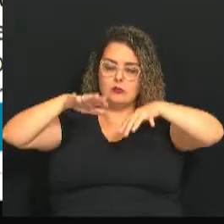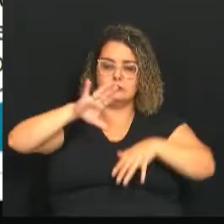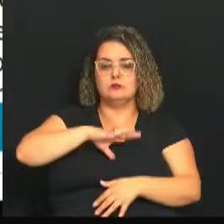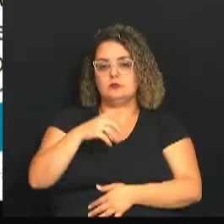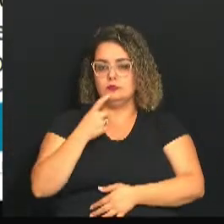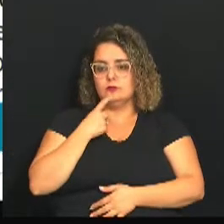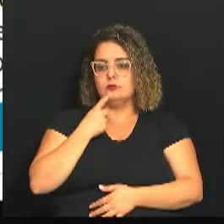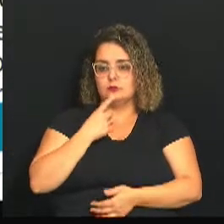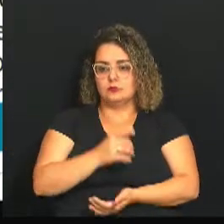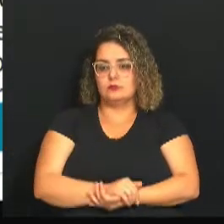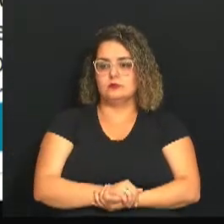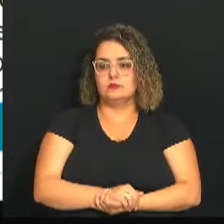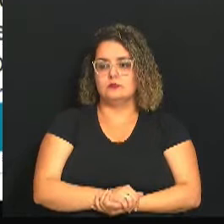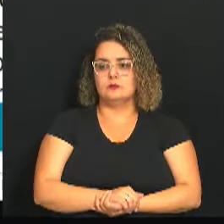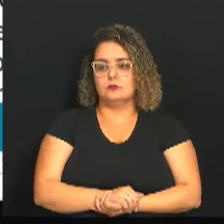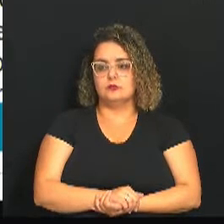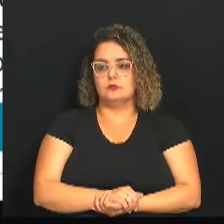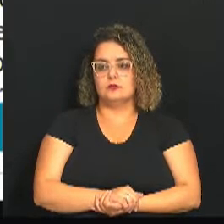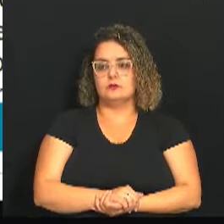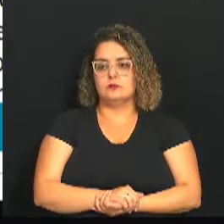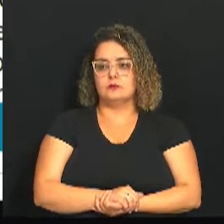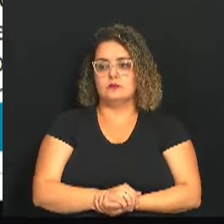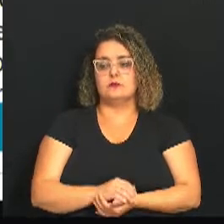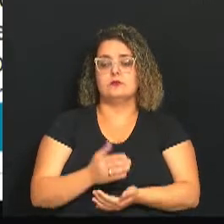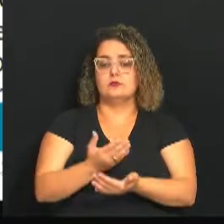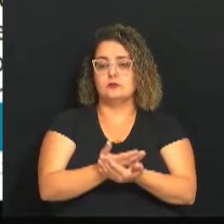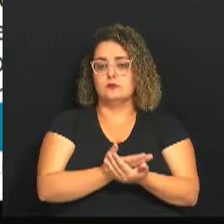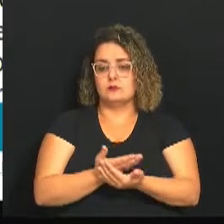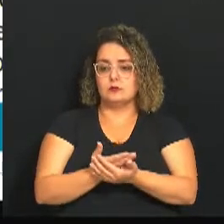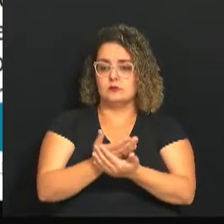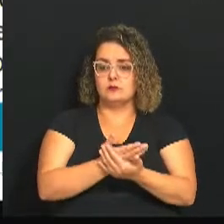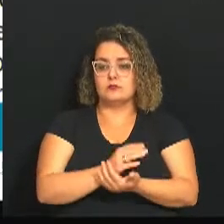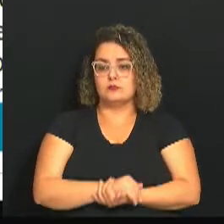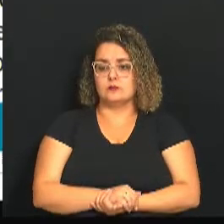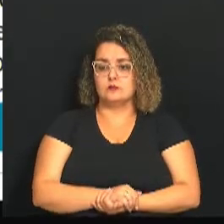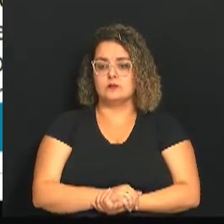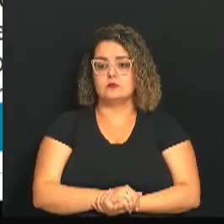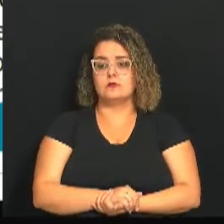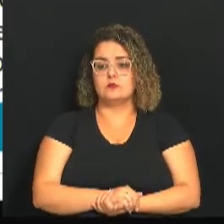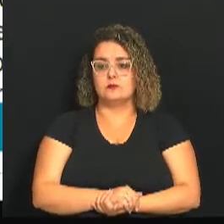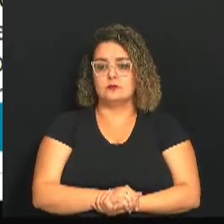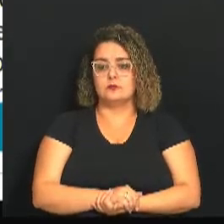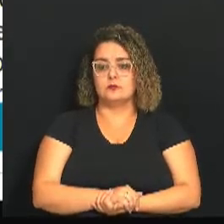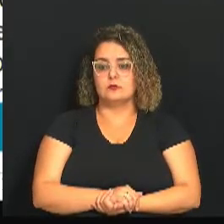esse estudo aqui que foi submetido para um periódico científico,